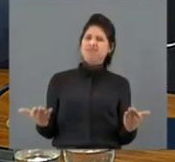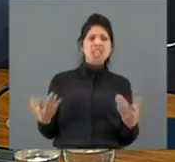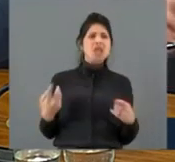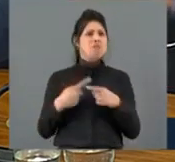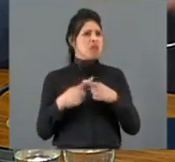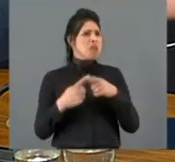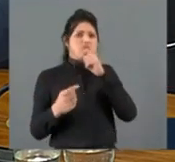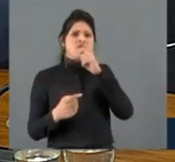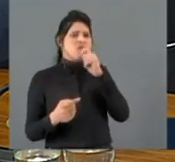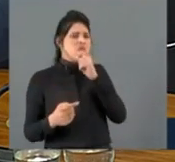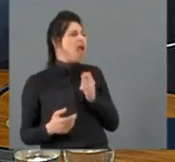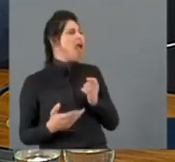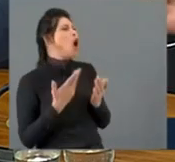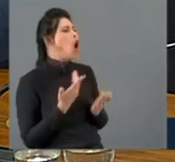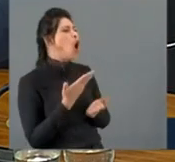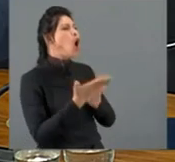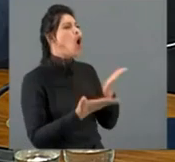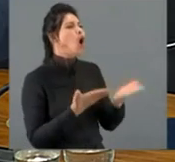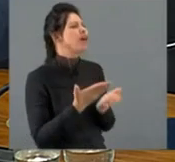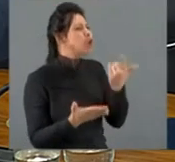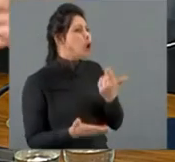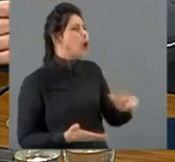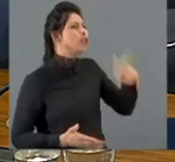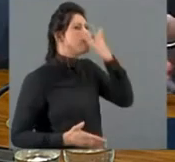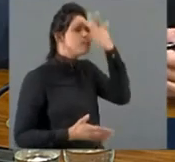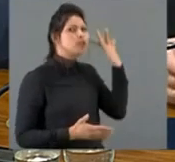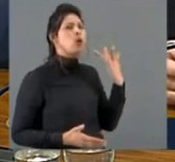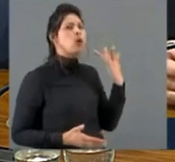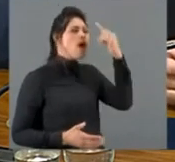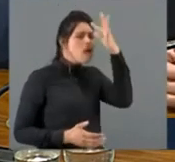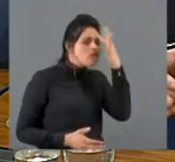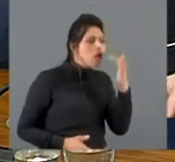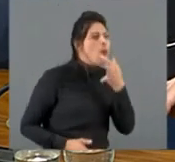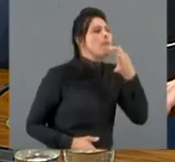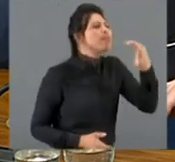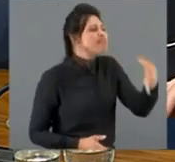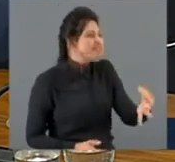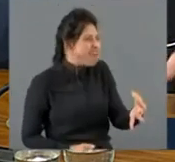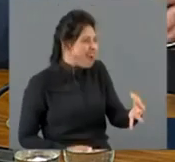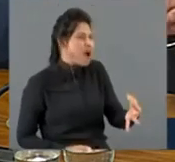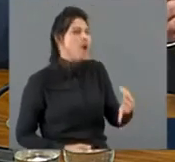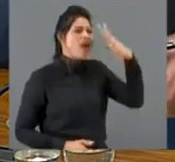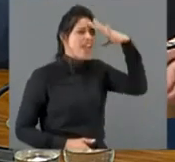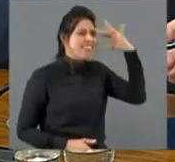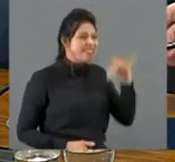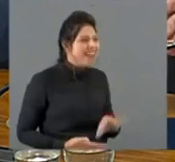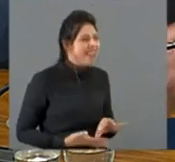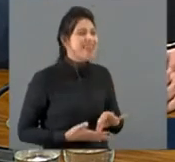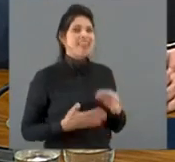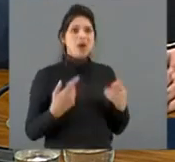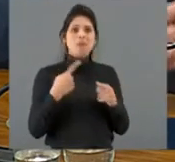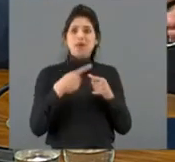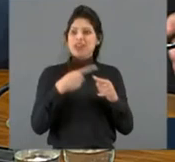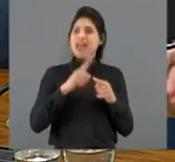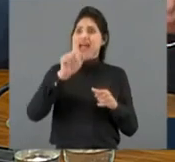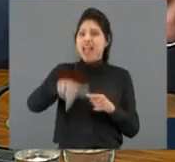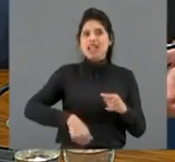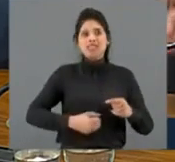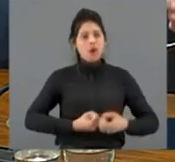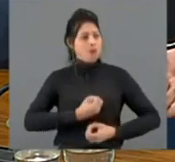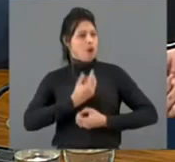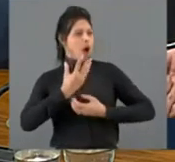trata o oponente como um adversário a ser vencido no campo das ideias, dos argumentos. Esse que é o grande dilema que uma